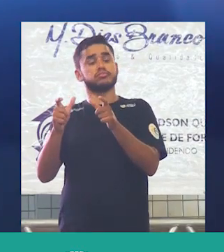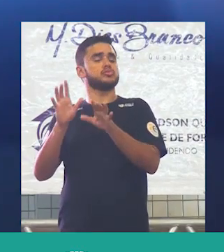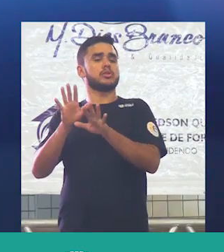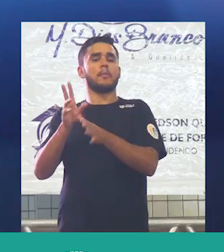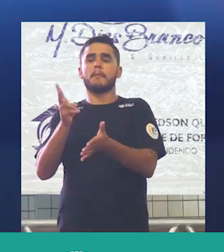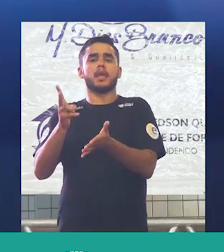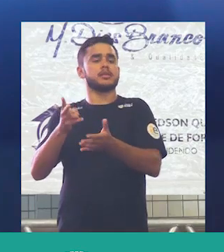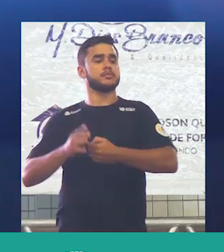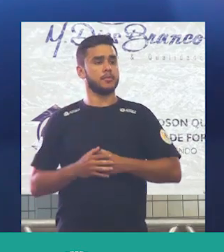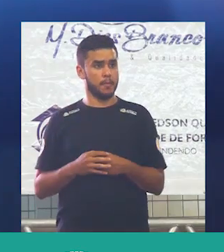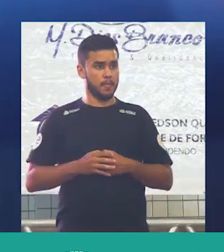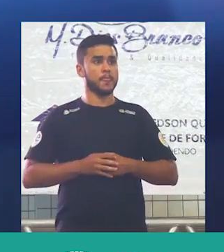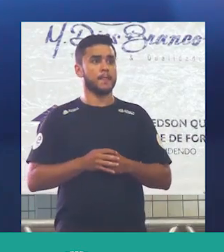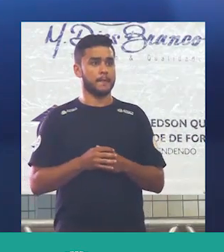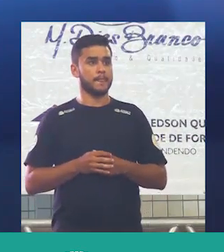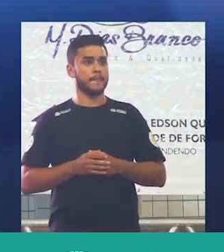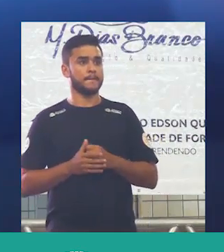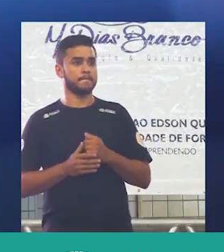Muito bem.